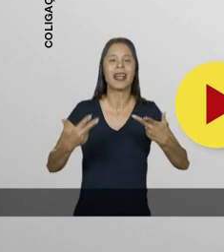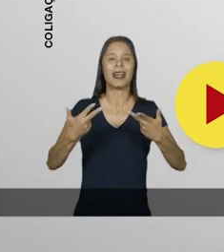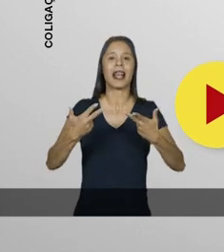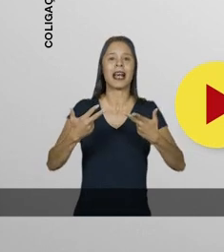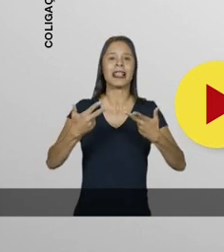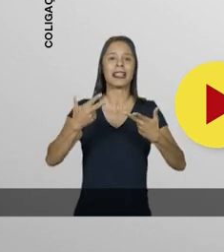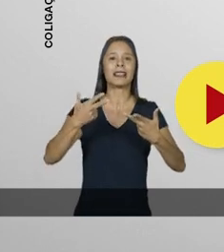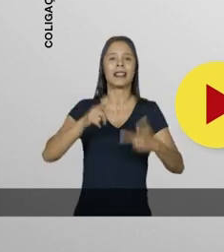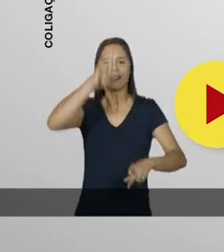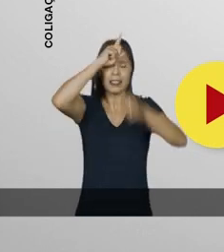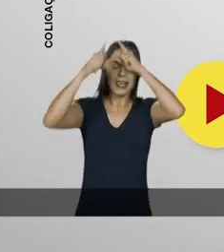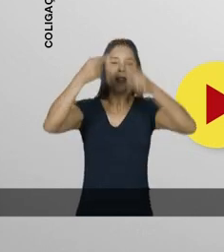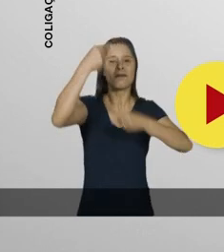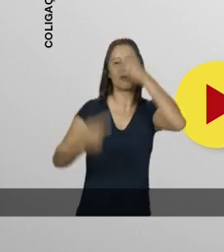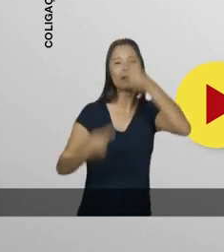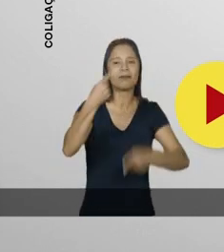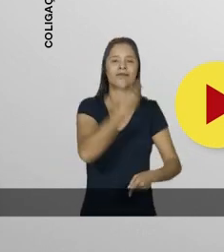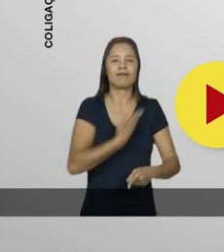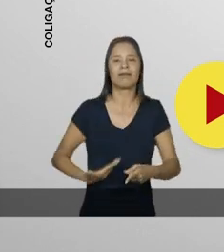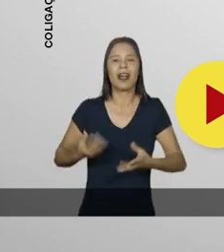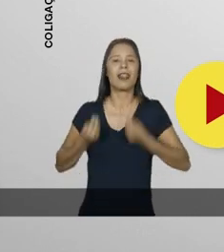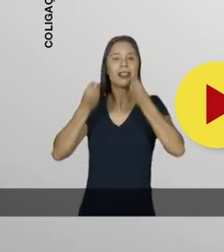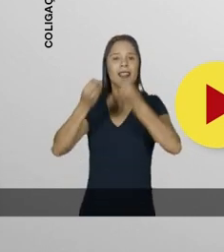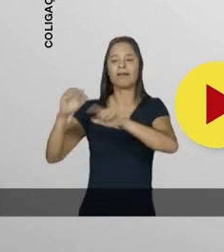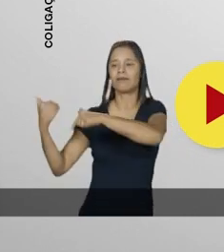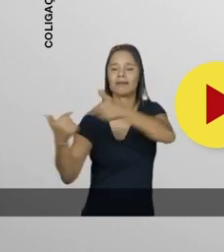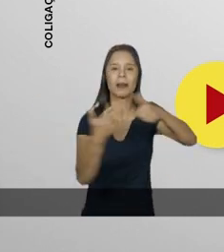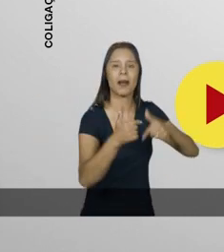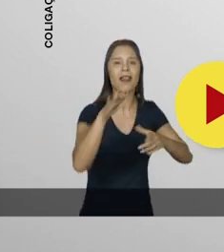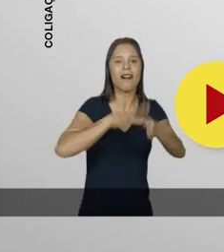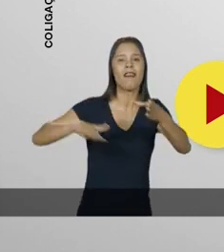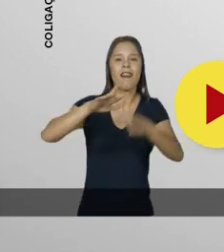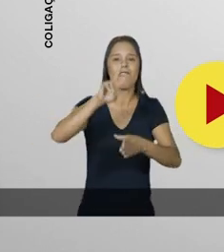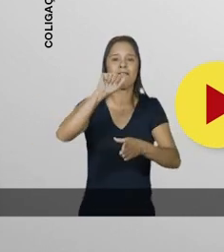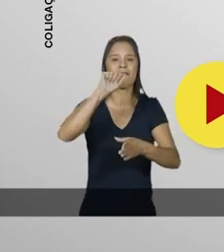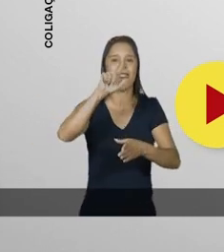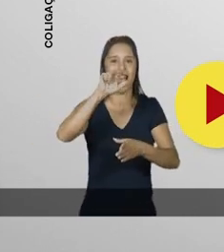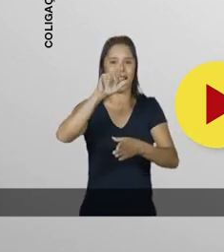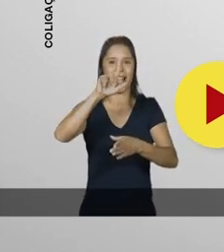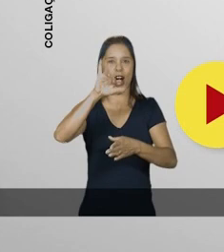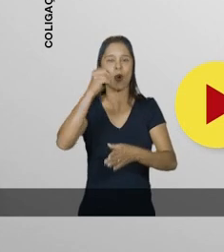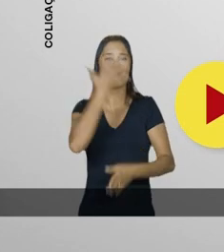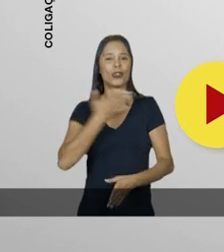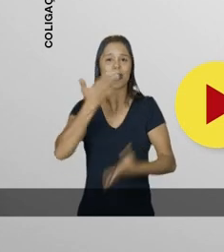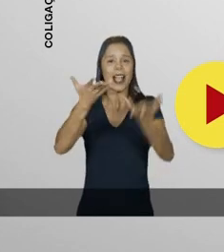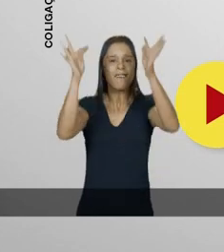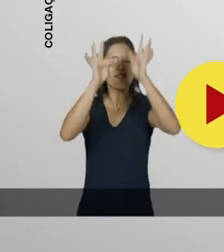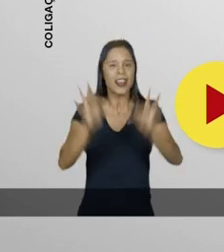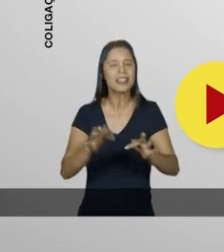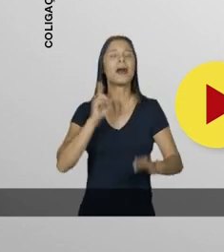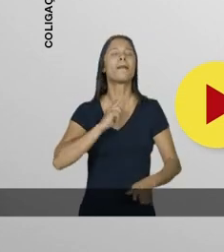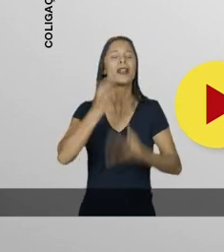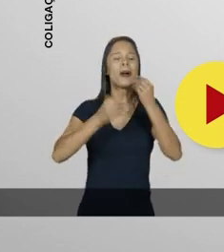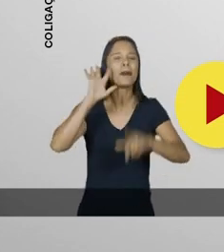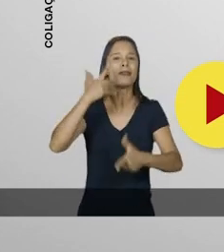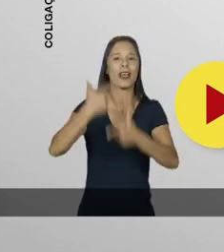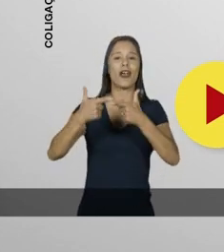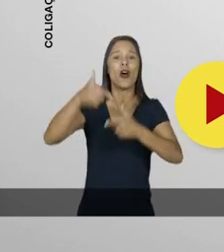autoimunes. Criar políticas públicas gerando emprego e renda para o Vale do Rio Doce. Quer ser feliz de vez? Minas tem jeito.